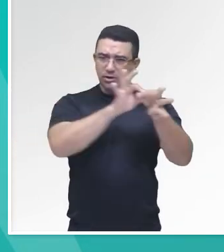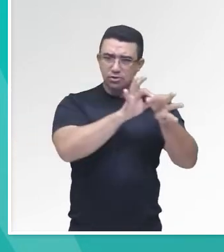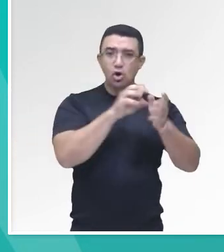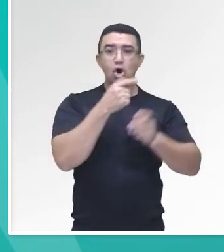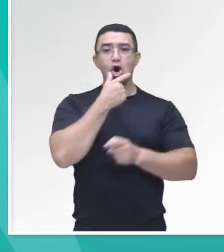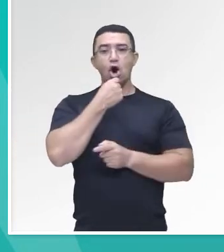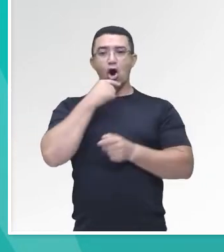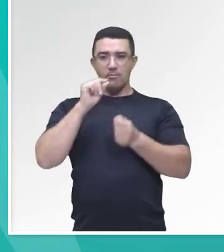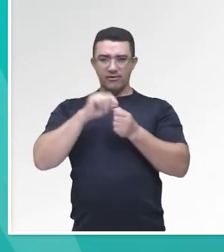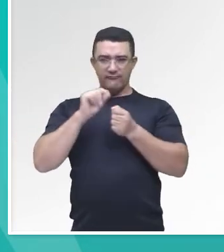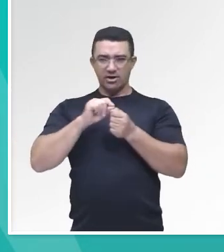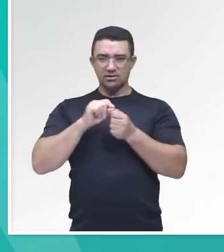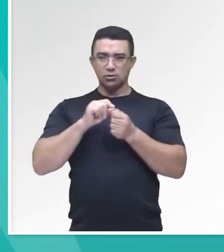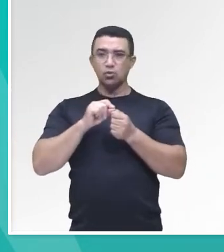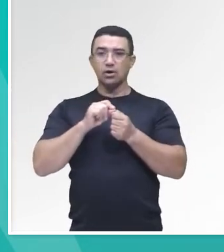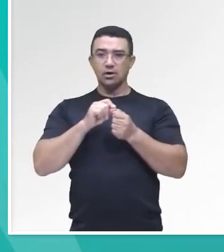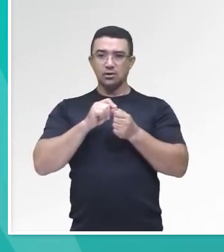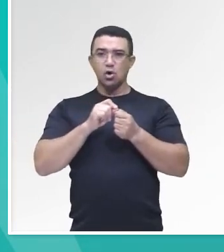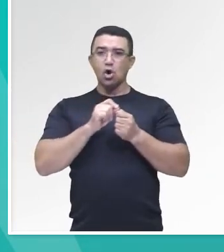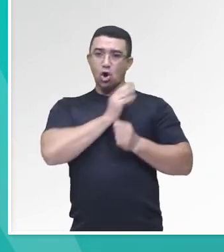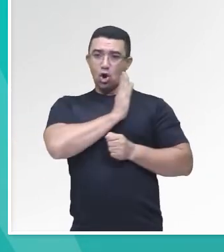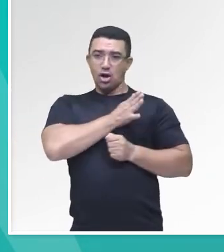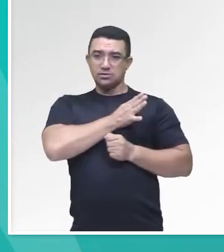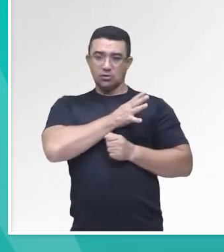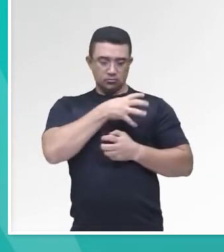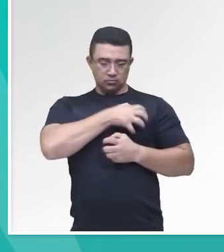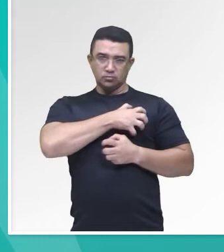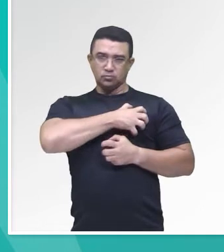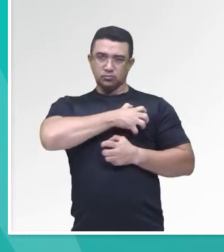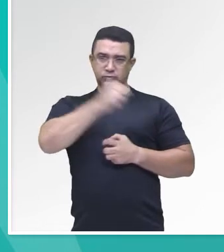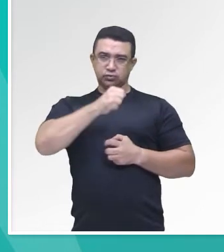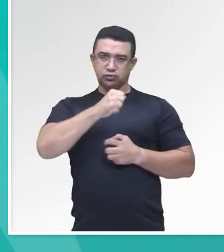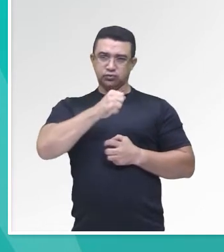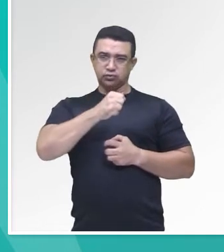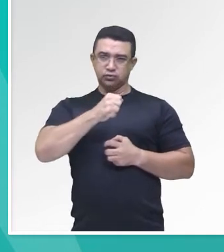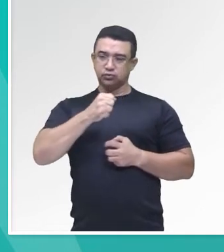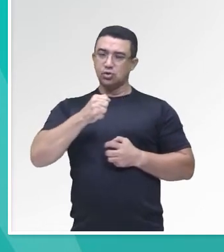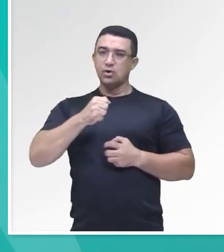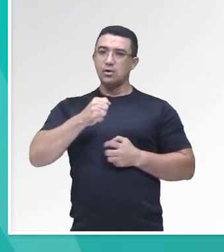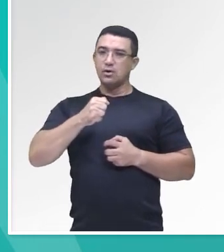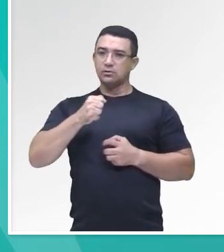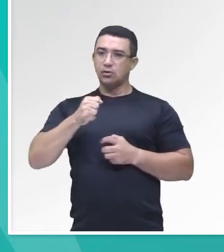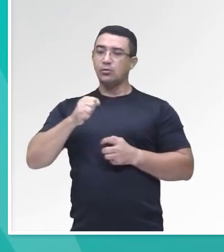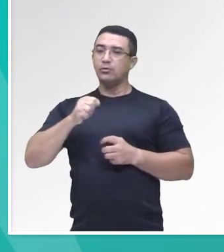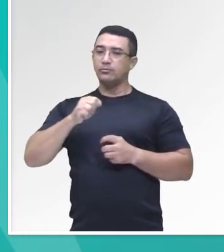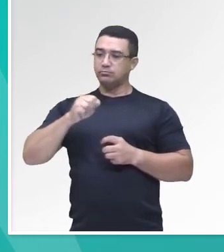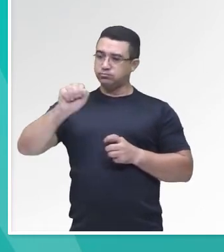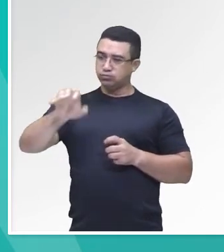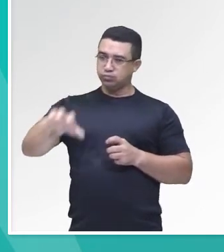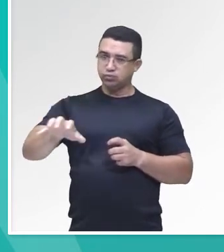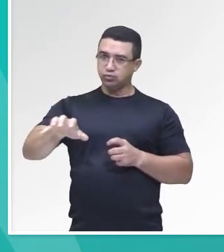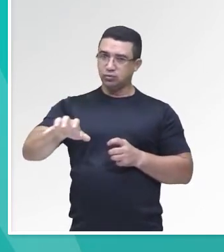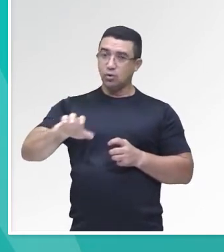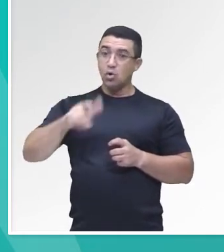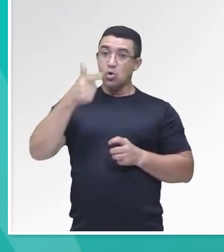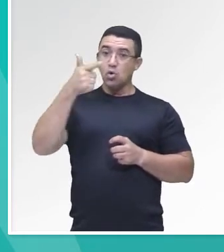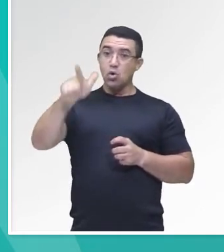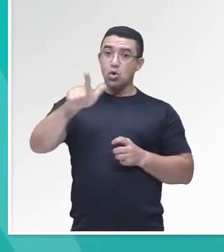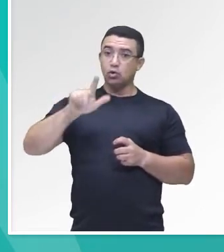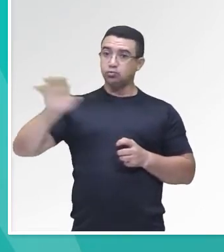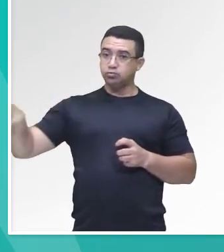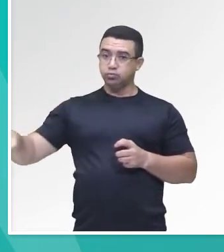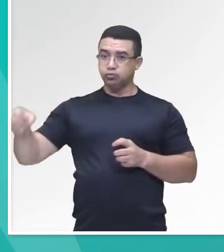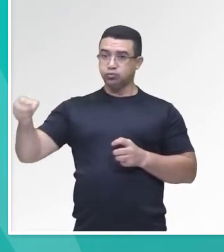ou seja, tiraram o coração dele e colocaram o coração de uma outra pessoa. É isso que chama, que representa,